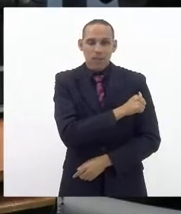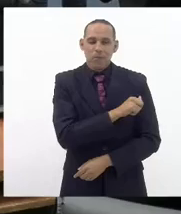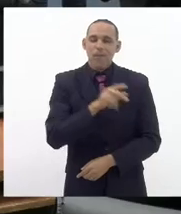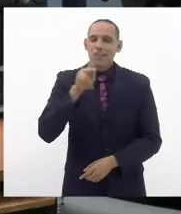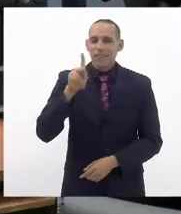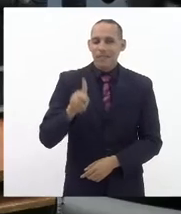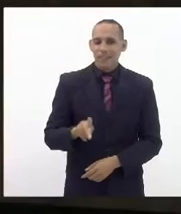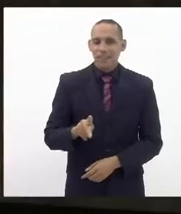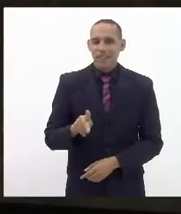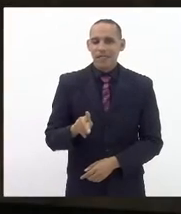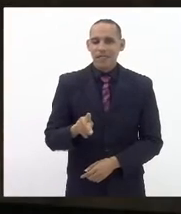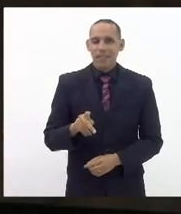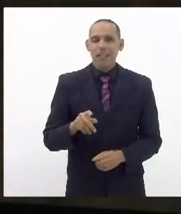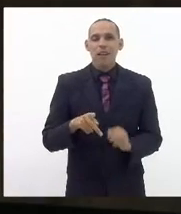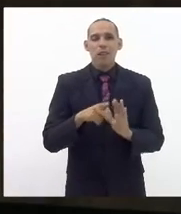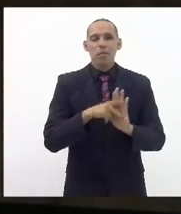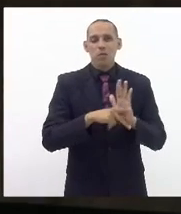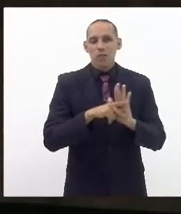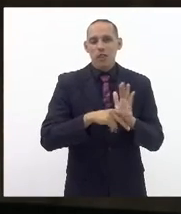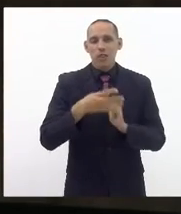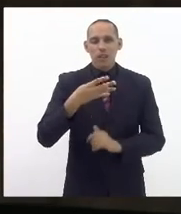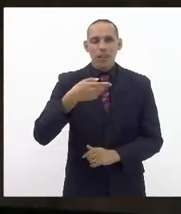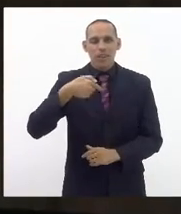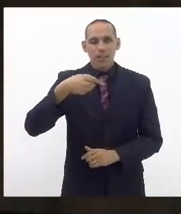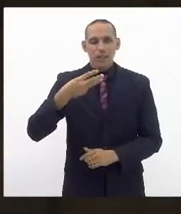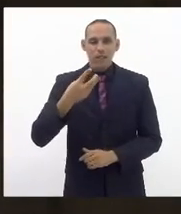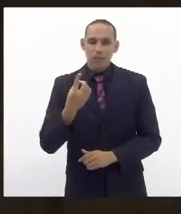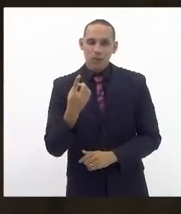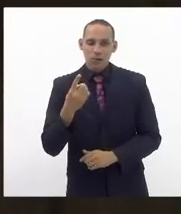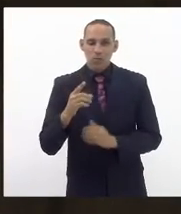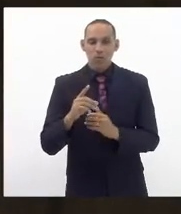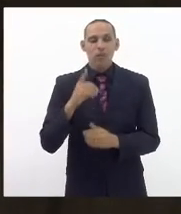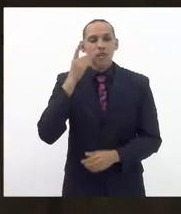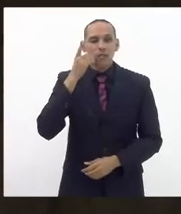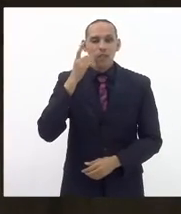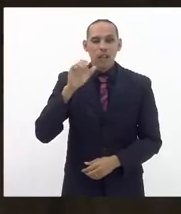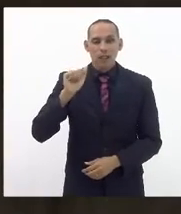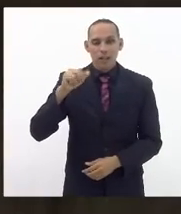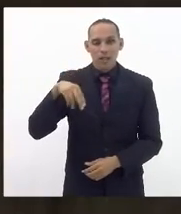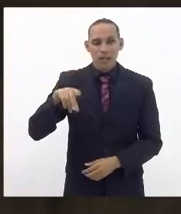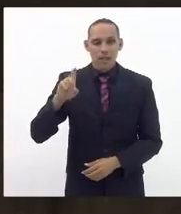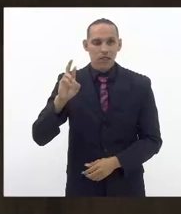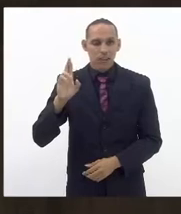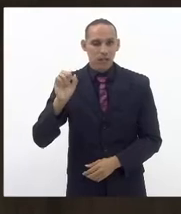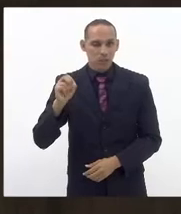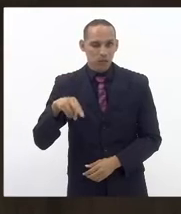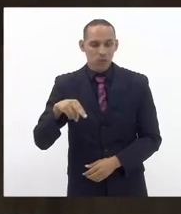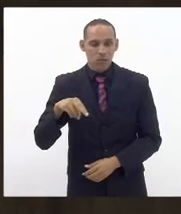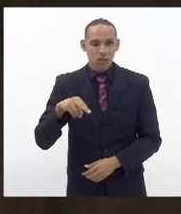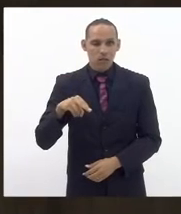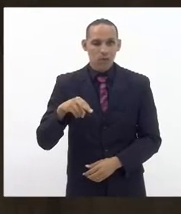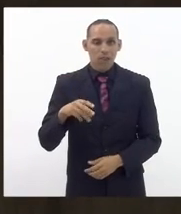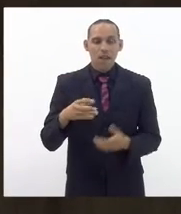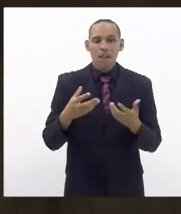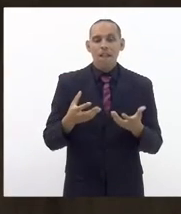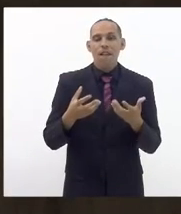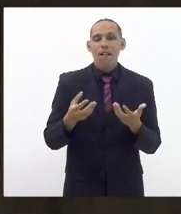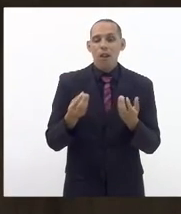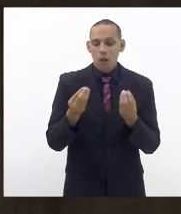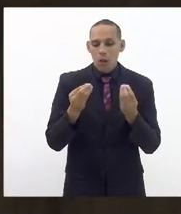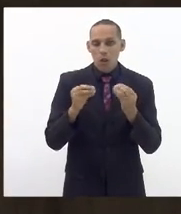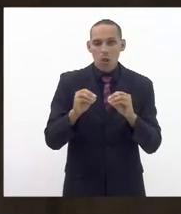Presidenta, projeto 4731, do deputado Anderson Moraes. Ele propõe instituir o serviço de